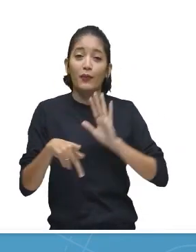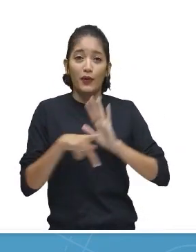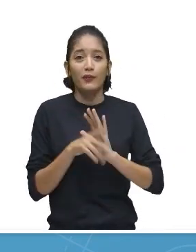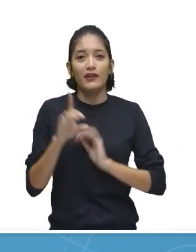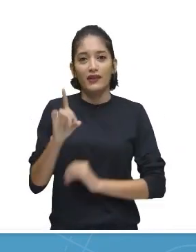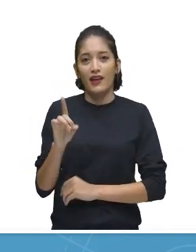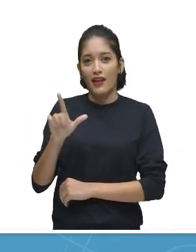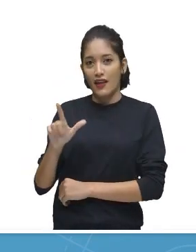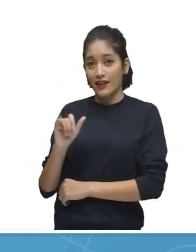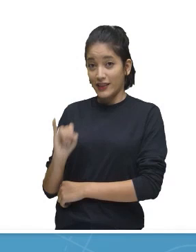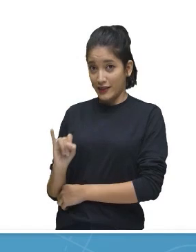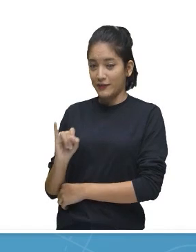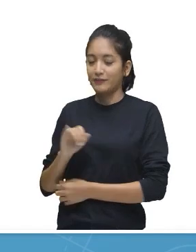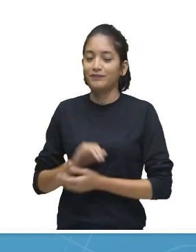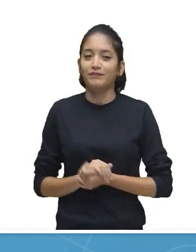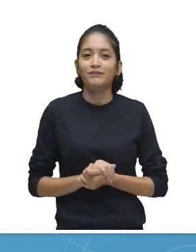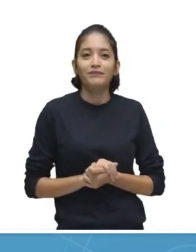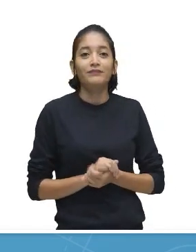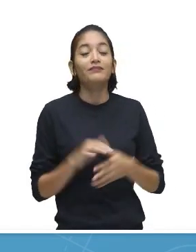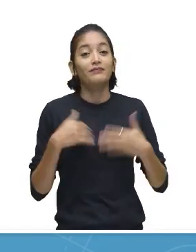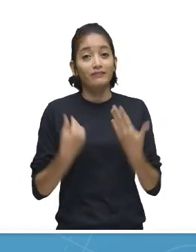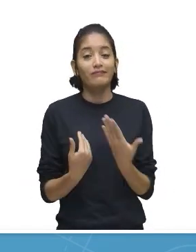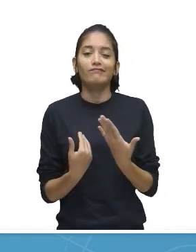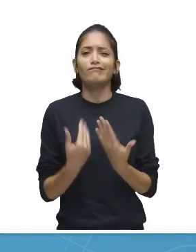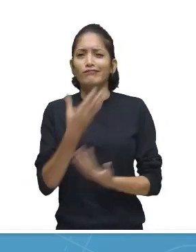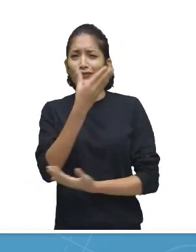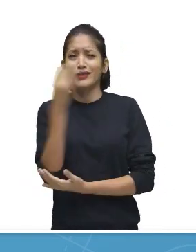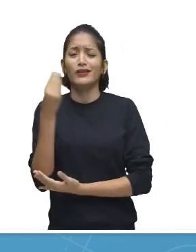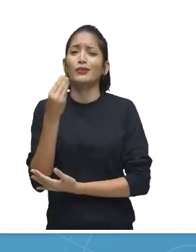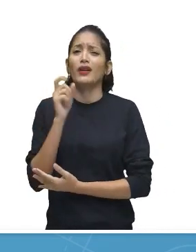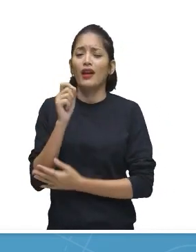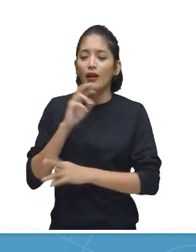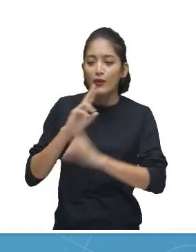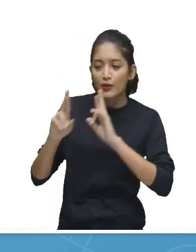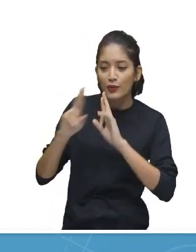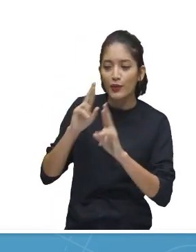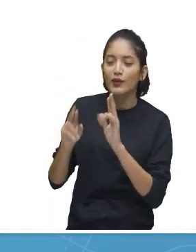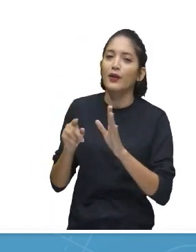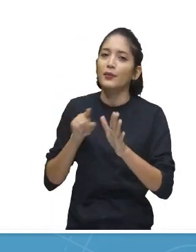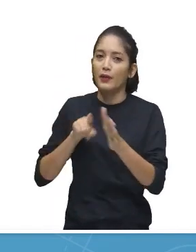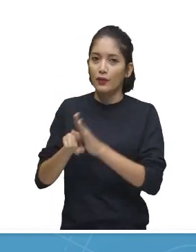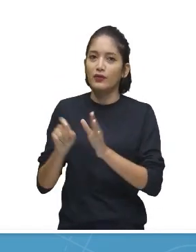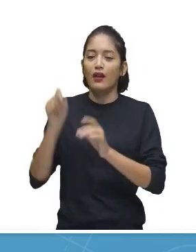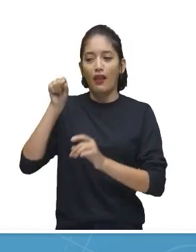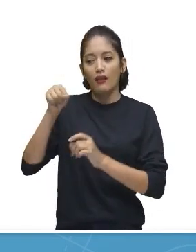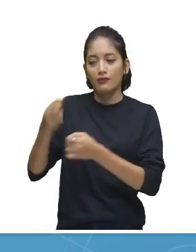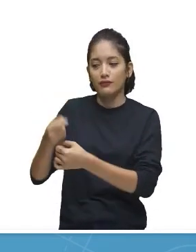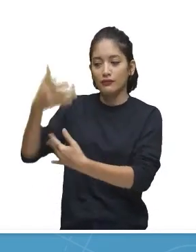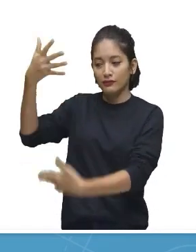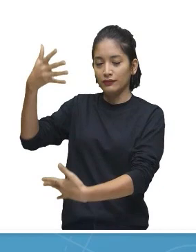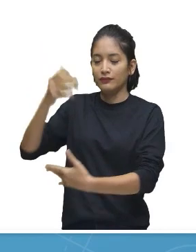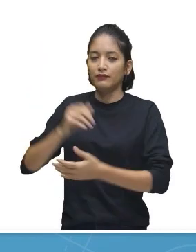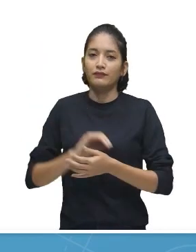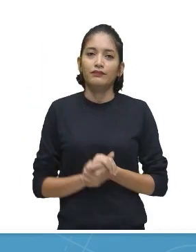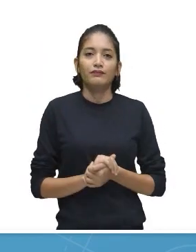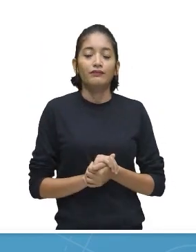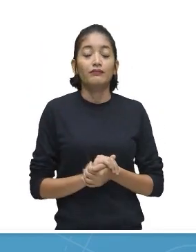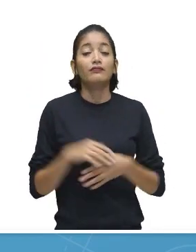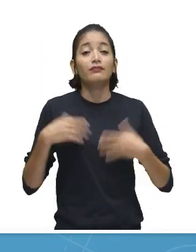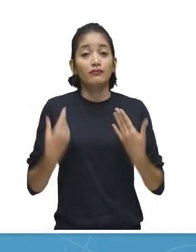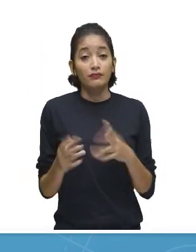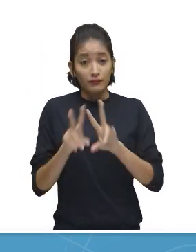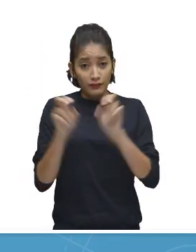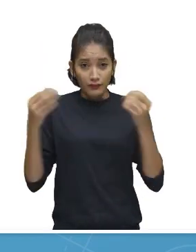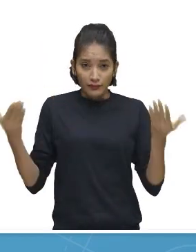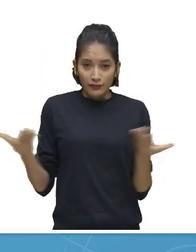DLI. Então não esqueçam de responder as questões através do chat. Então vamos ao conteúdo da aula de